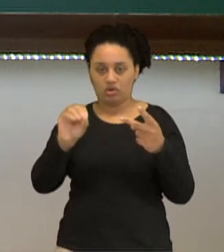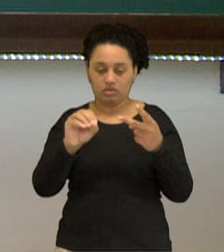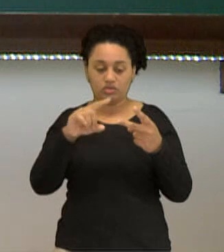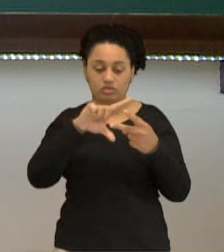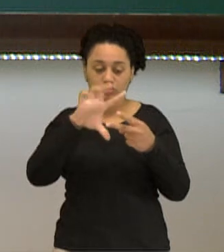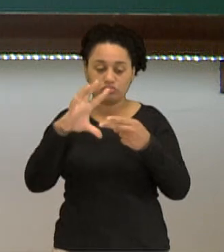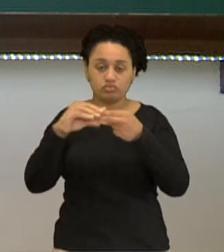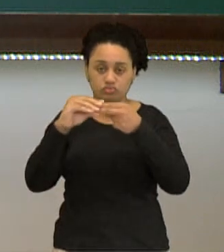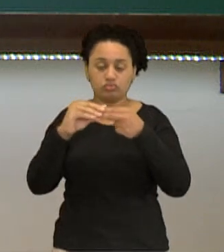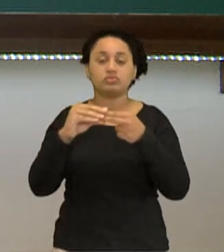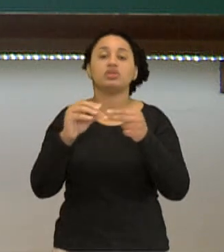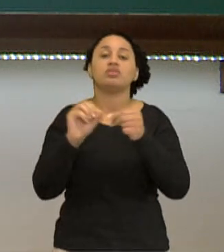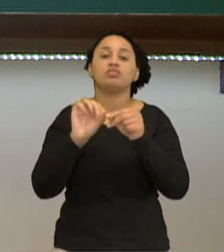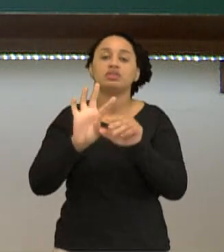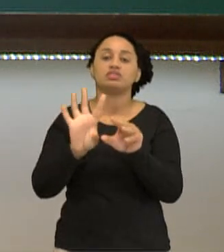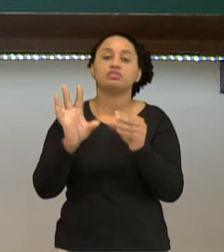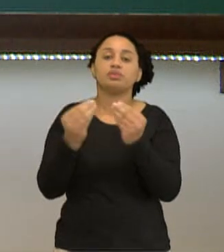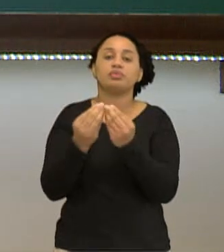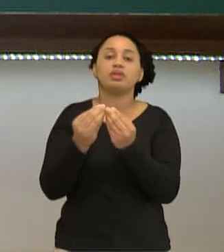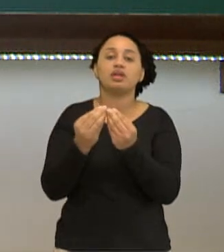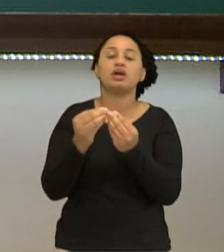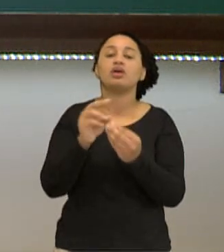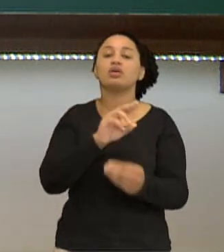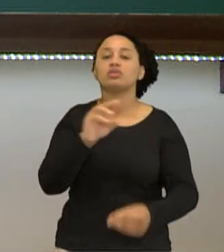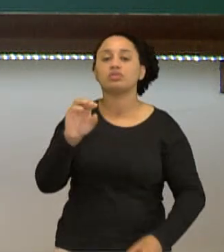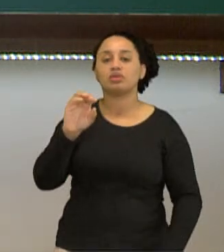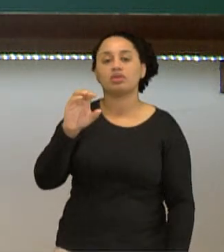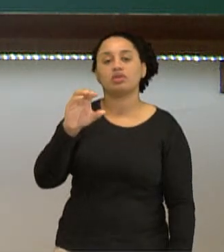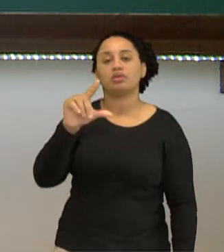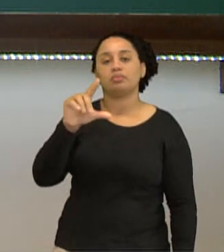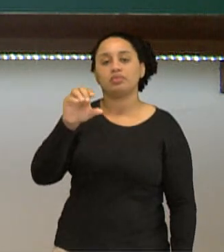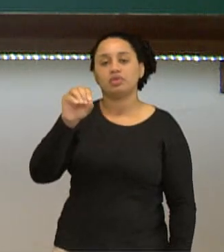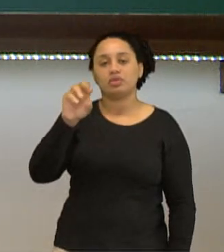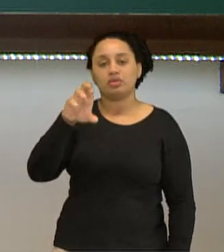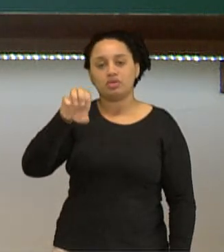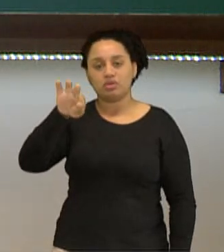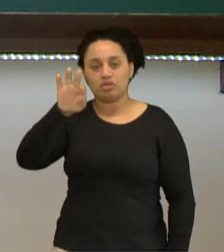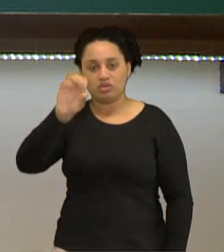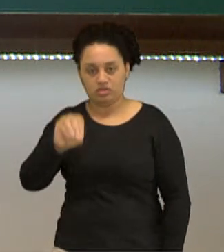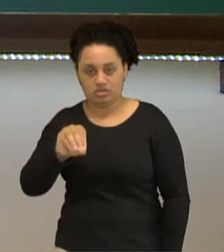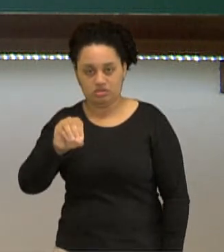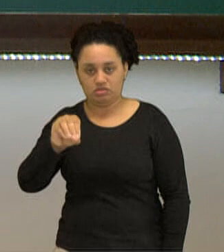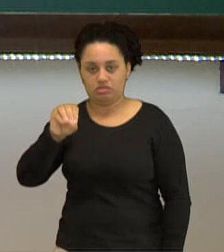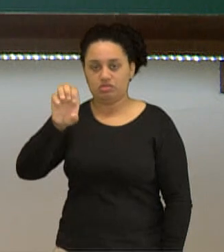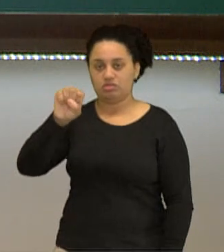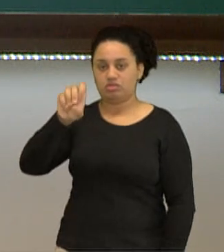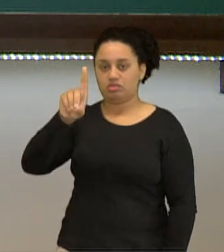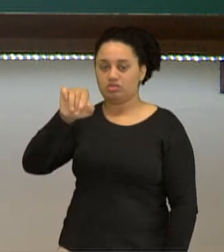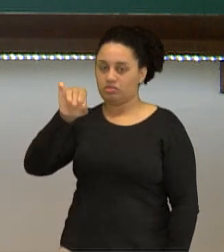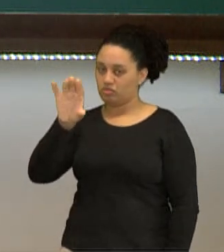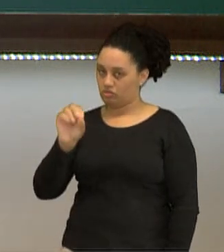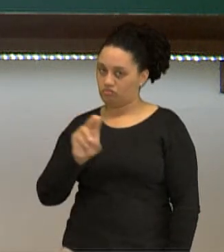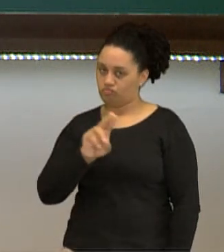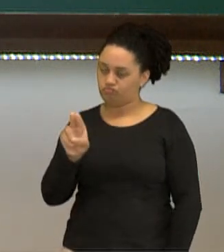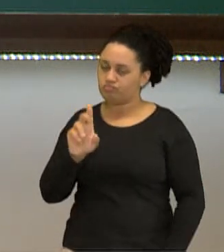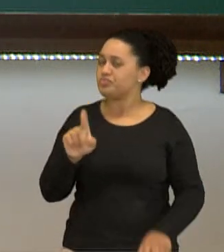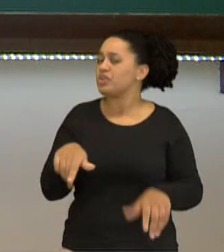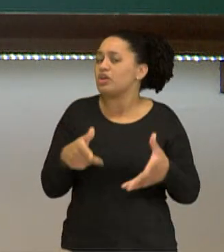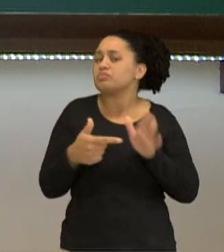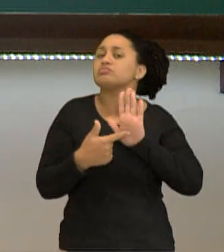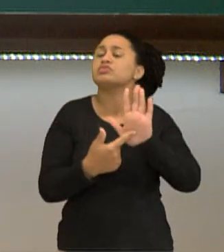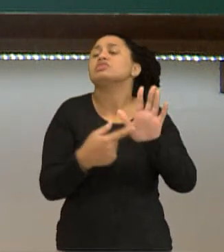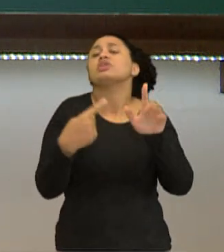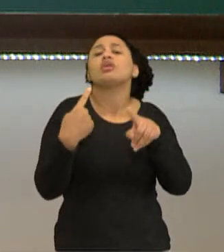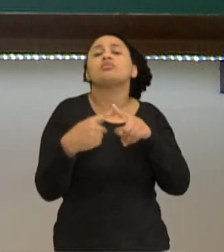unem para formar uma molécula chamada de cloreto de sódio. Eu quero mostrar para vocês como é que e por que